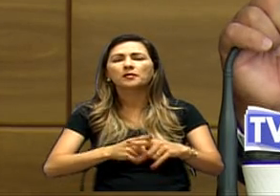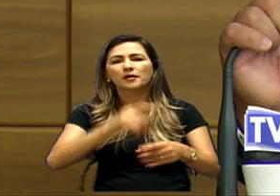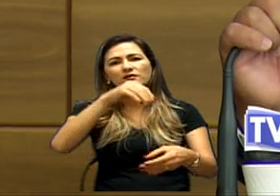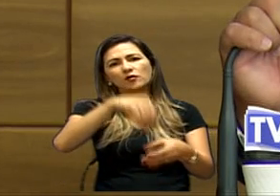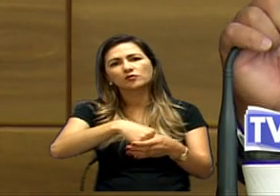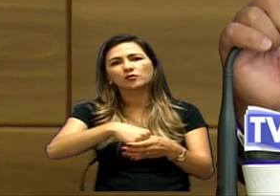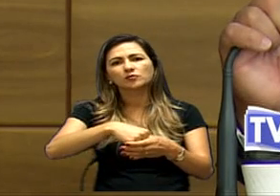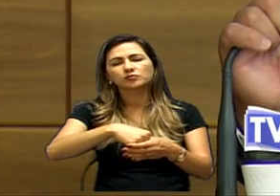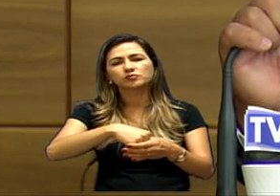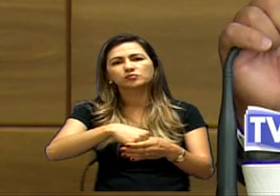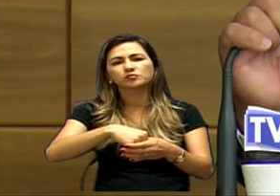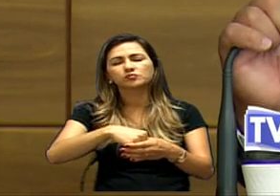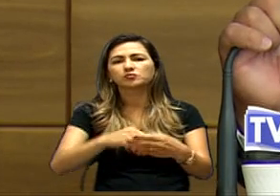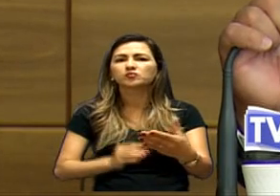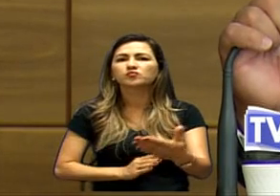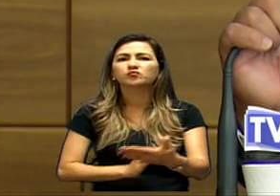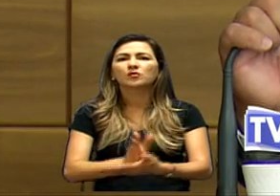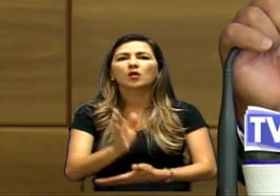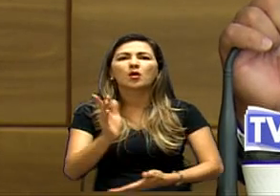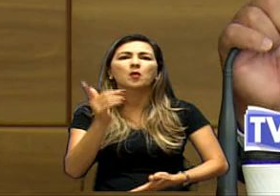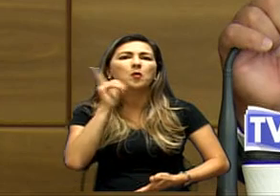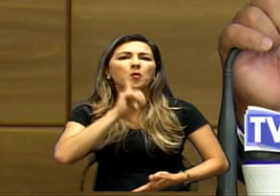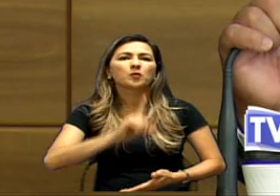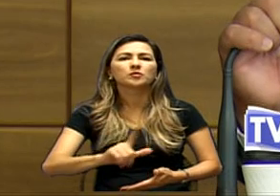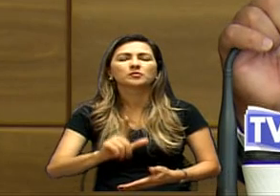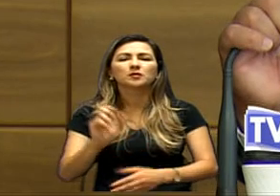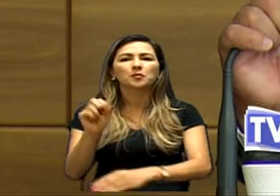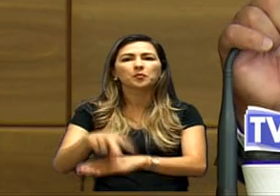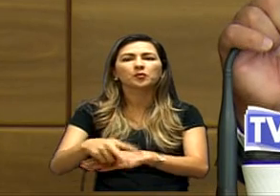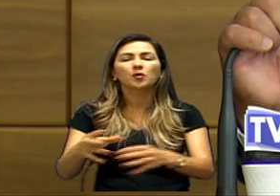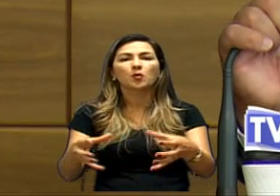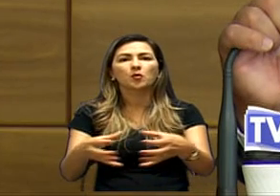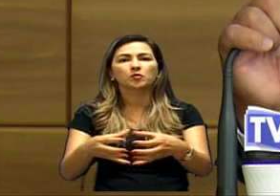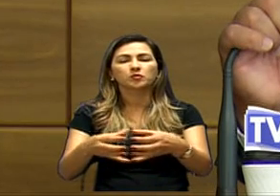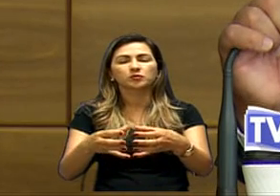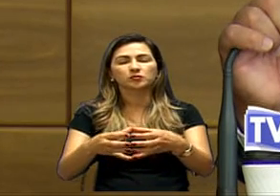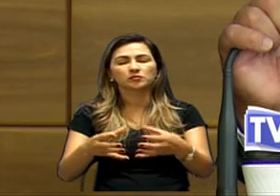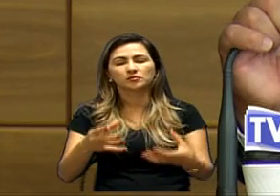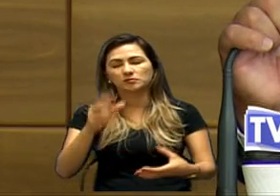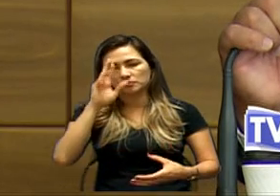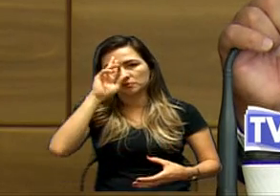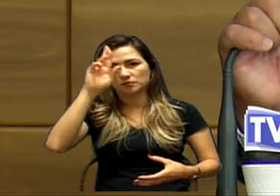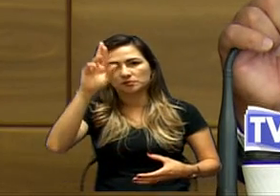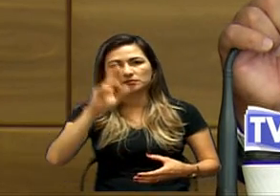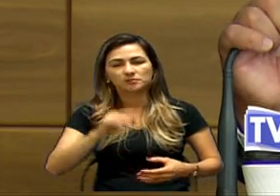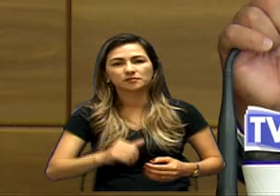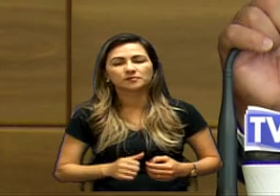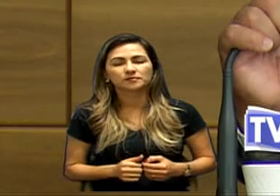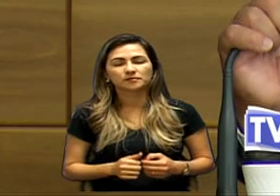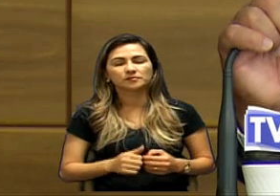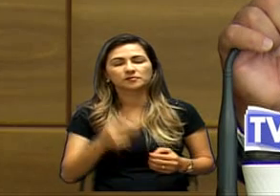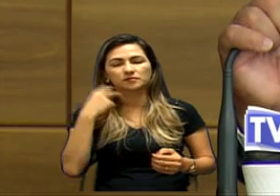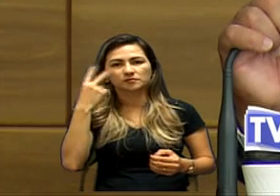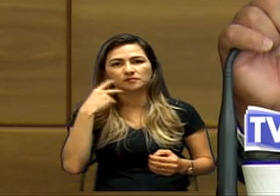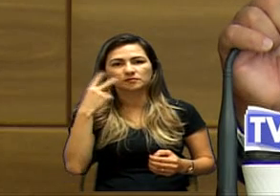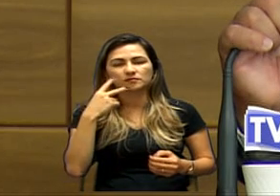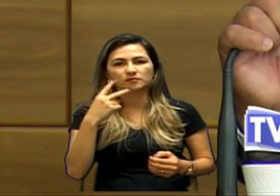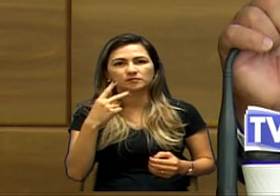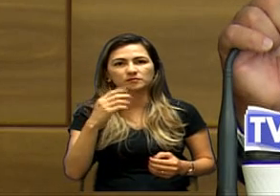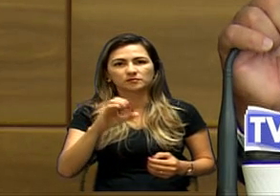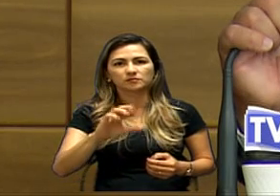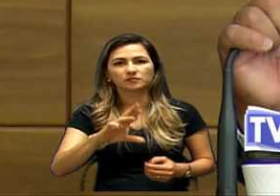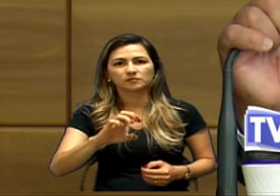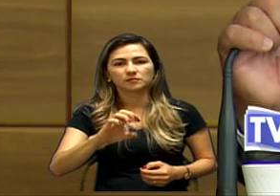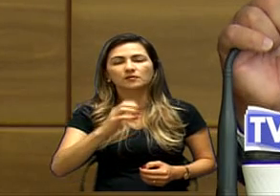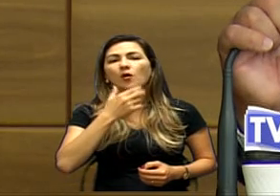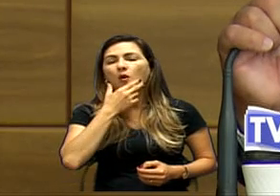2019-2022. Votos e congratulações do engenheiro Martinez. Votos e congratulações com Daniel Crespo pela passagem da sua data natalícia, comemorada